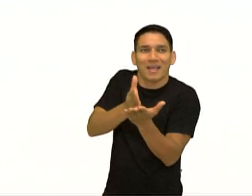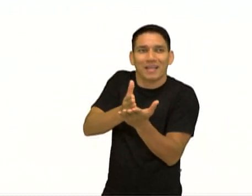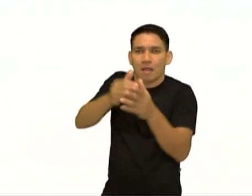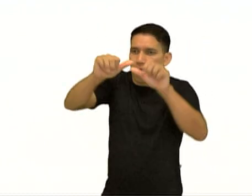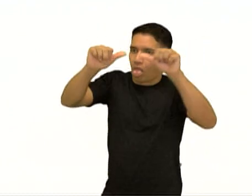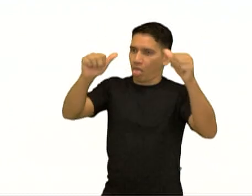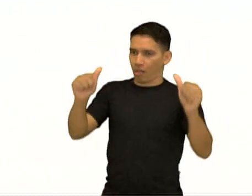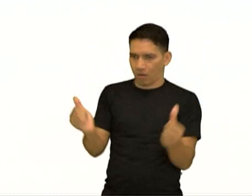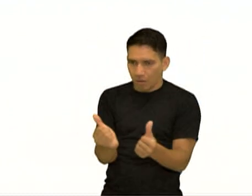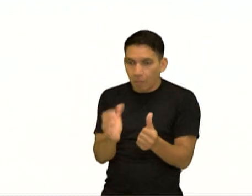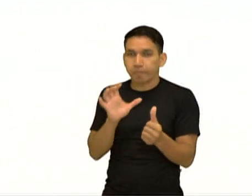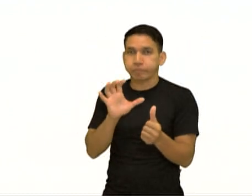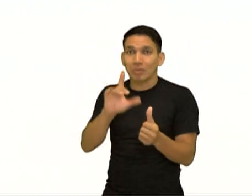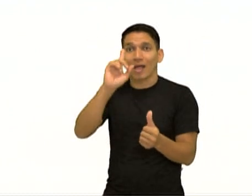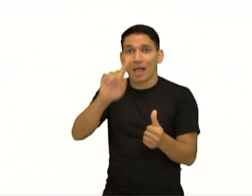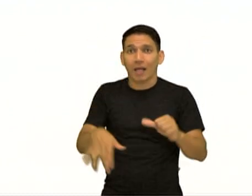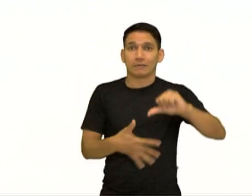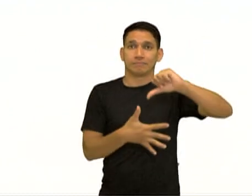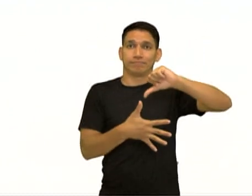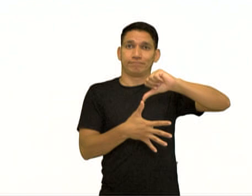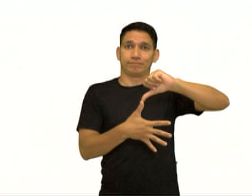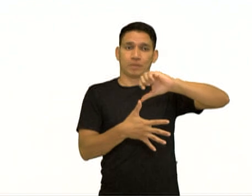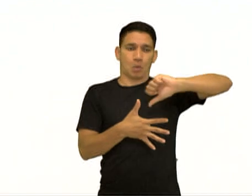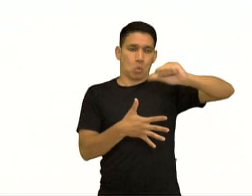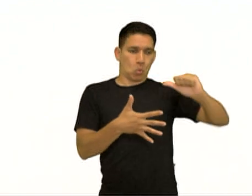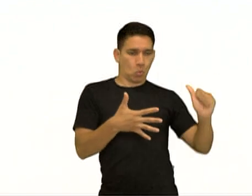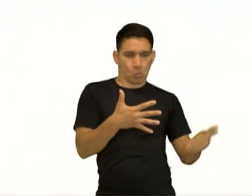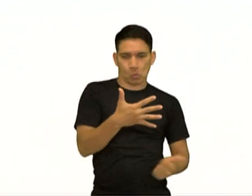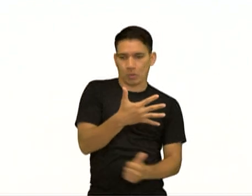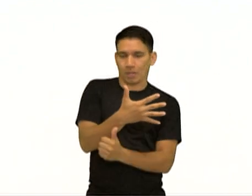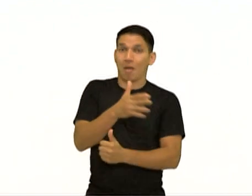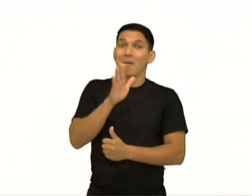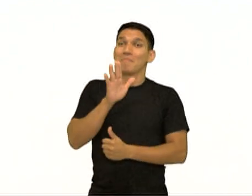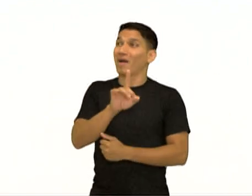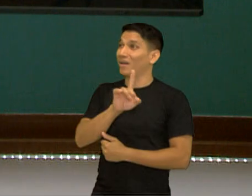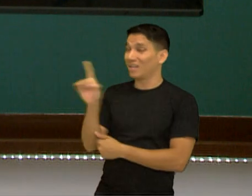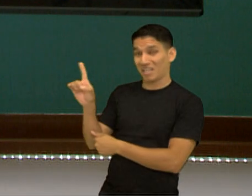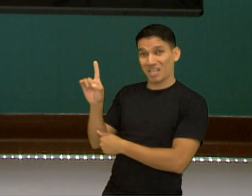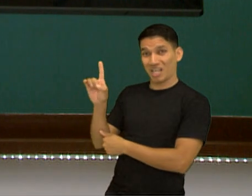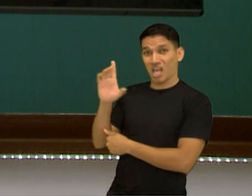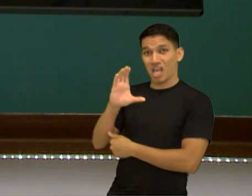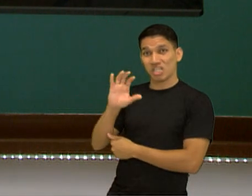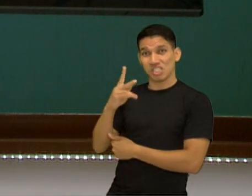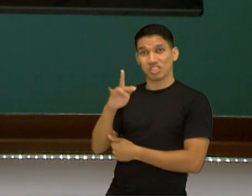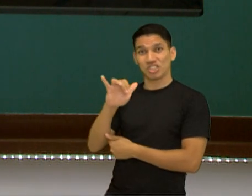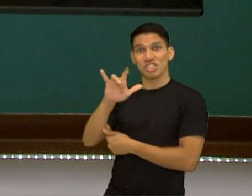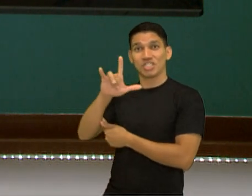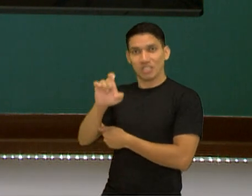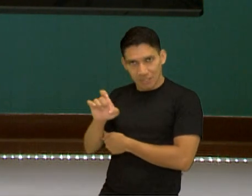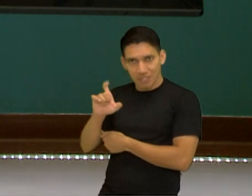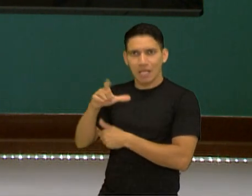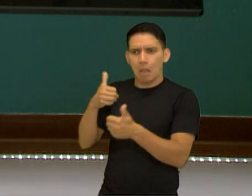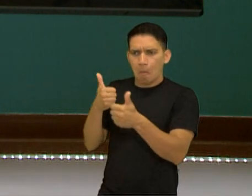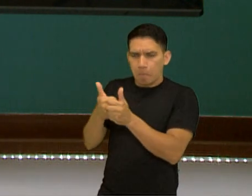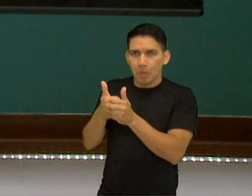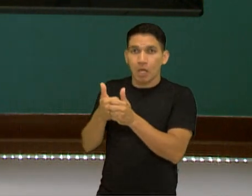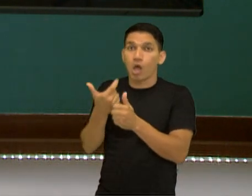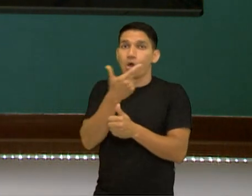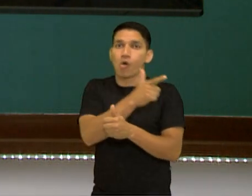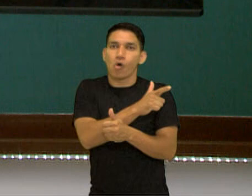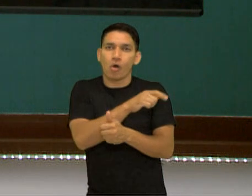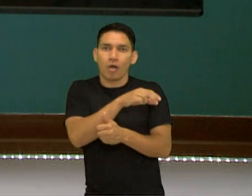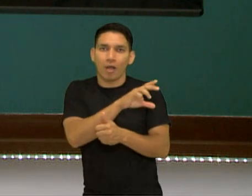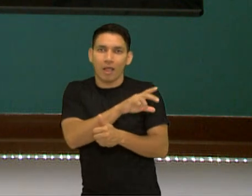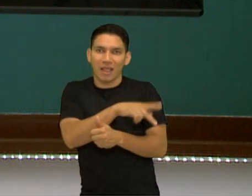que é a placa sul-americana. Já a região do Chile, onde nós temos o encontro da placa sul-americana com a placa de Nazca,